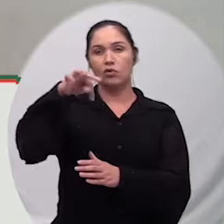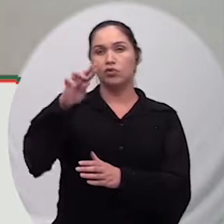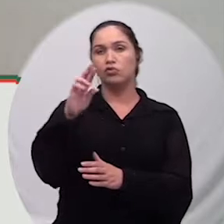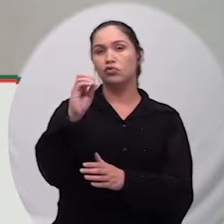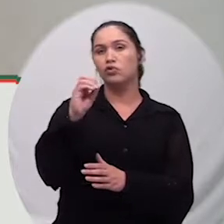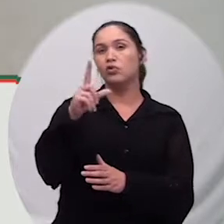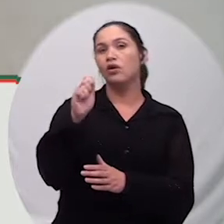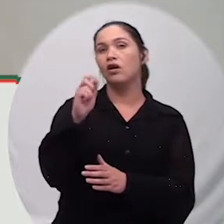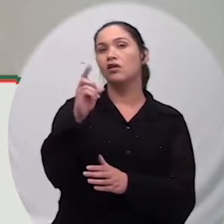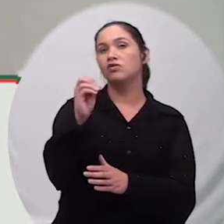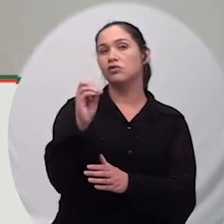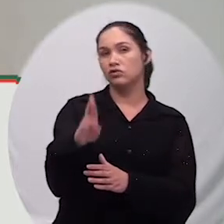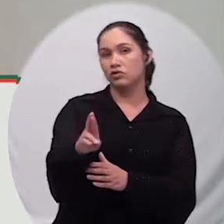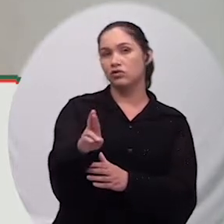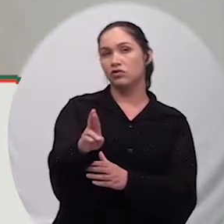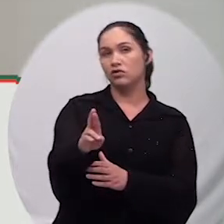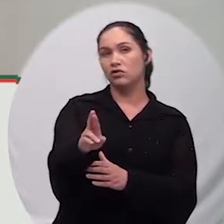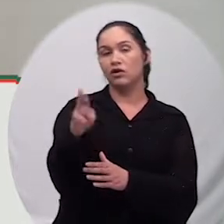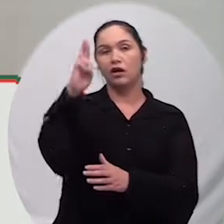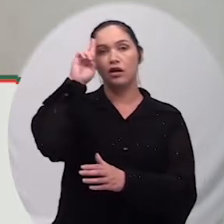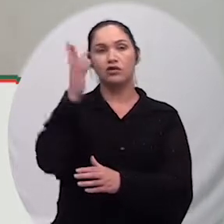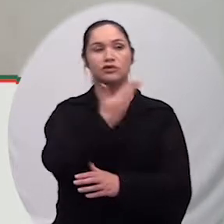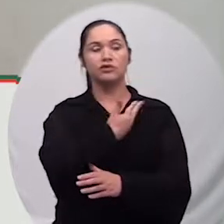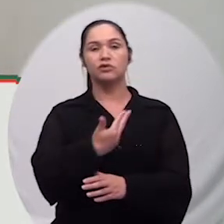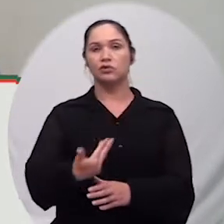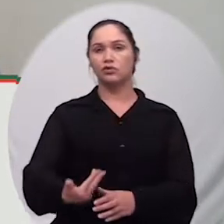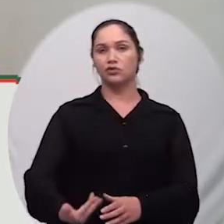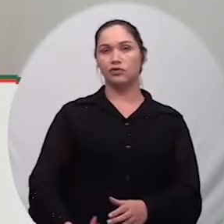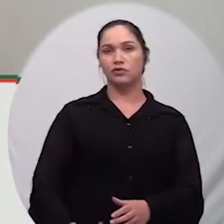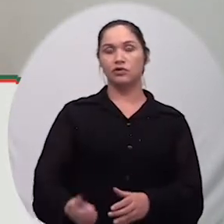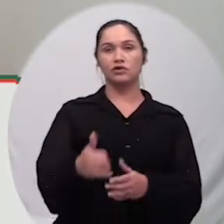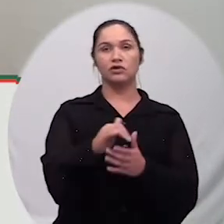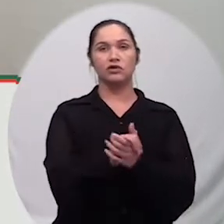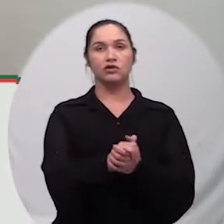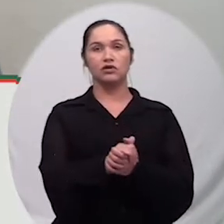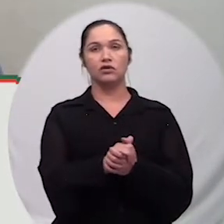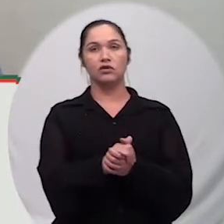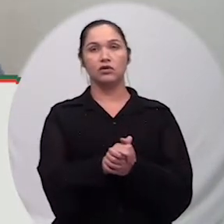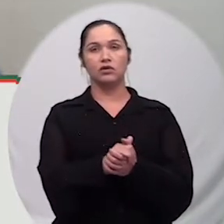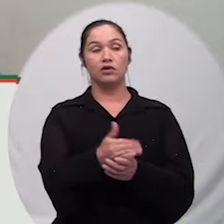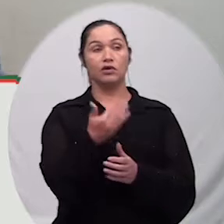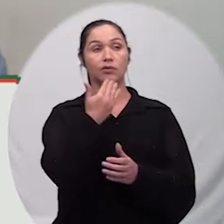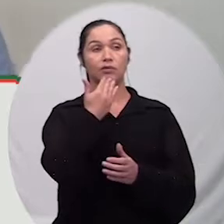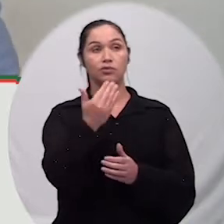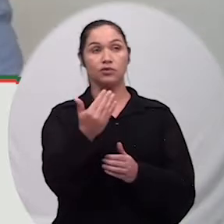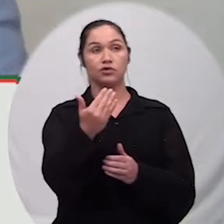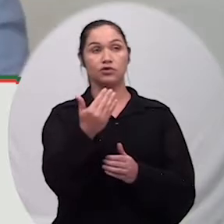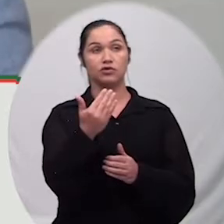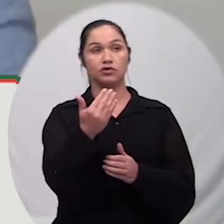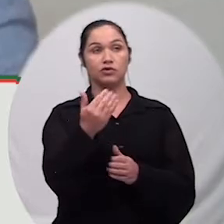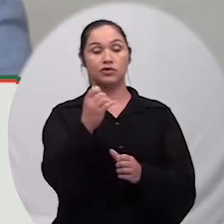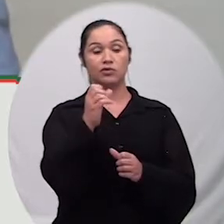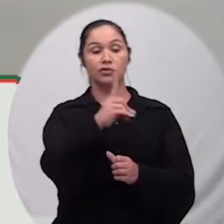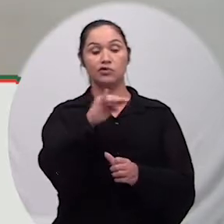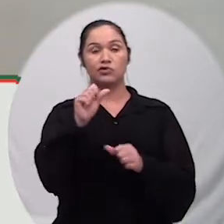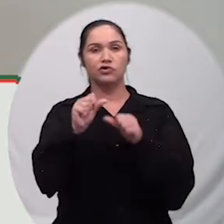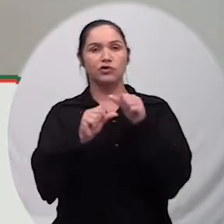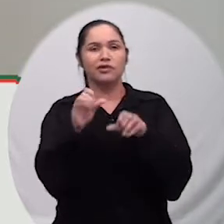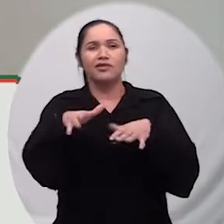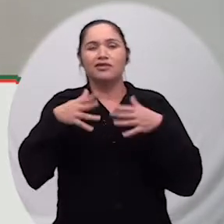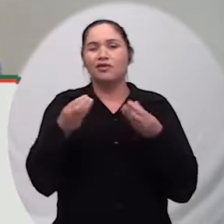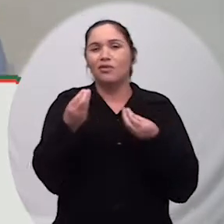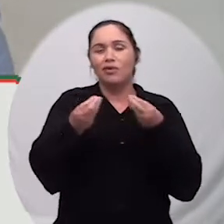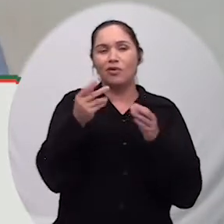nós, a líder do governo acabou de adiar por prazo indeterminado. Nós estamos aprovando